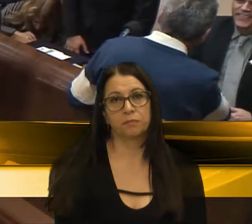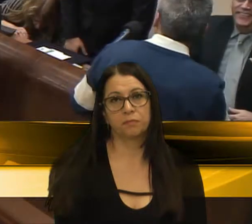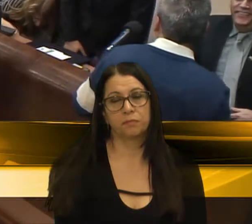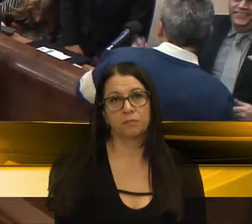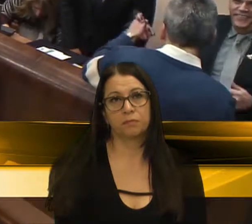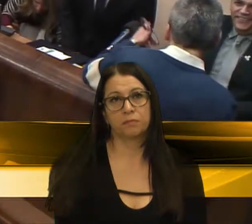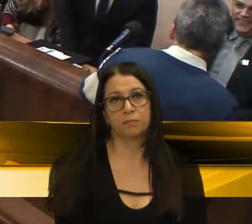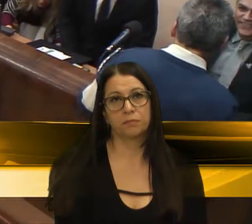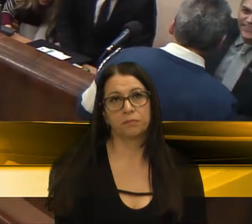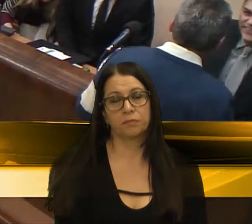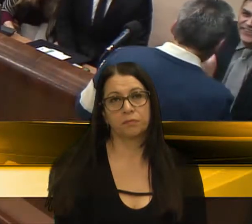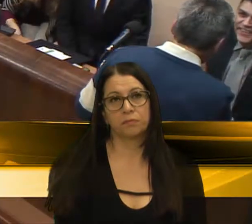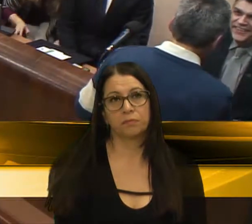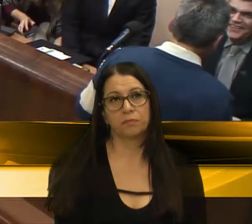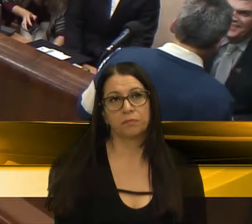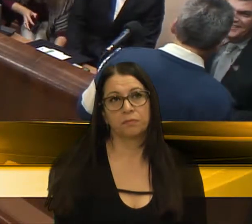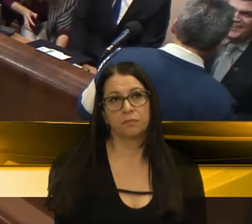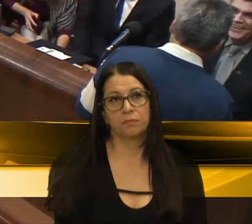Sim.